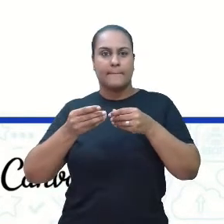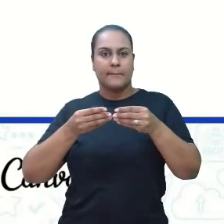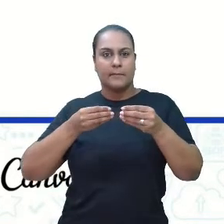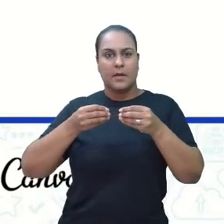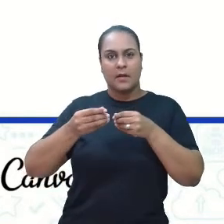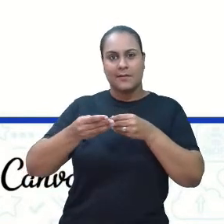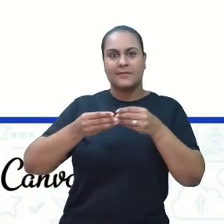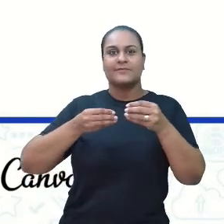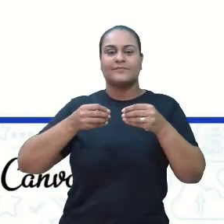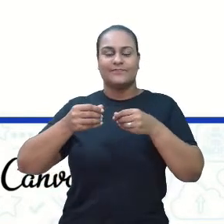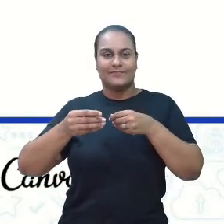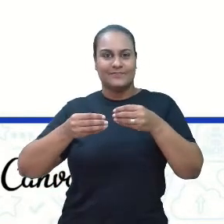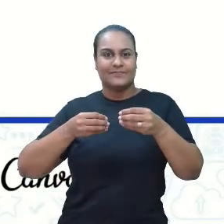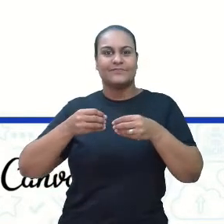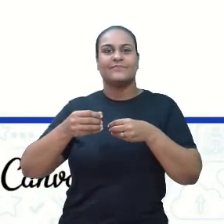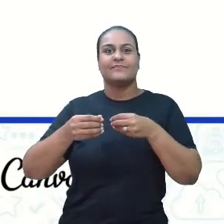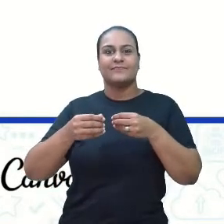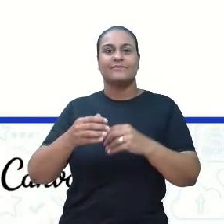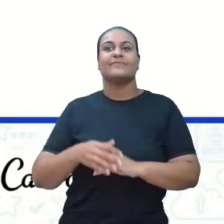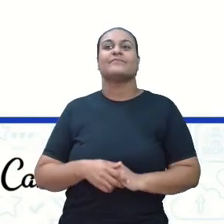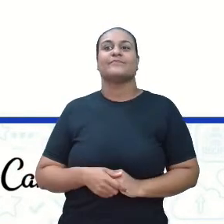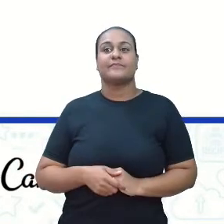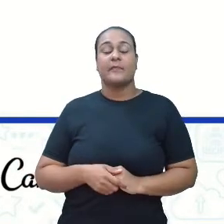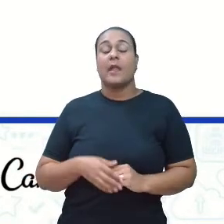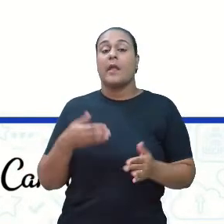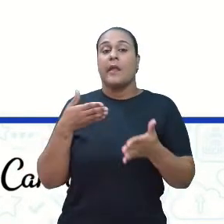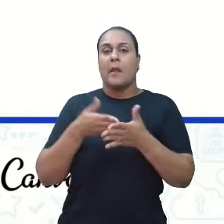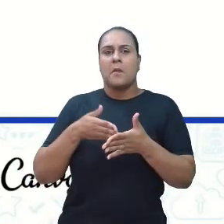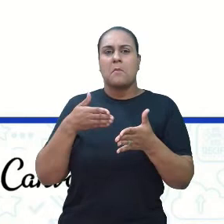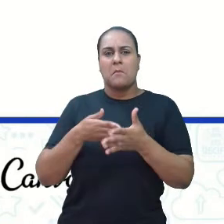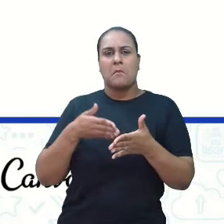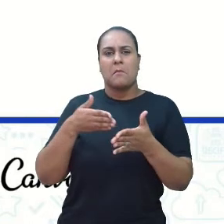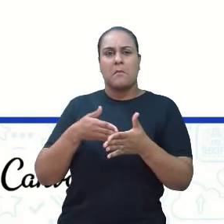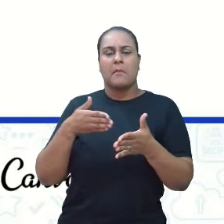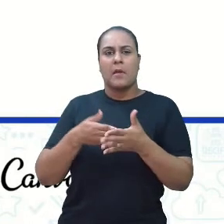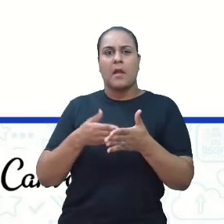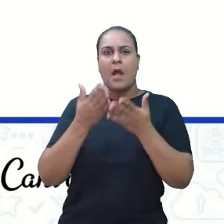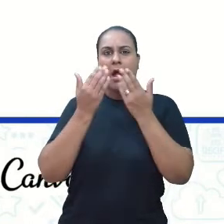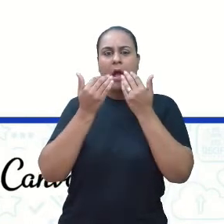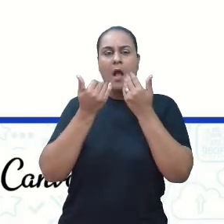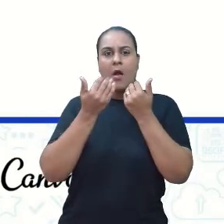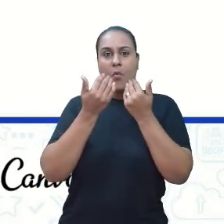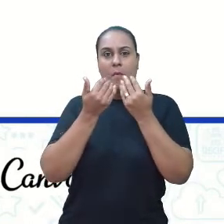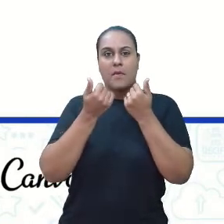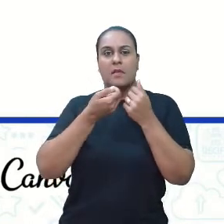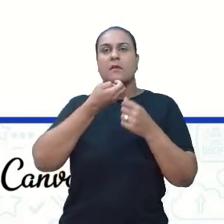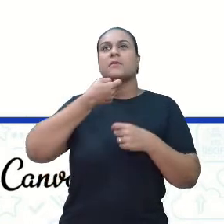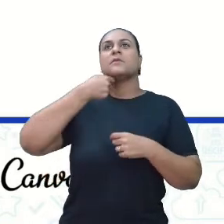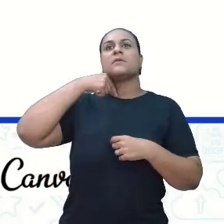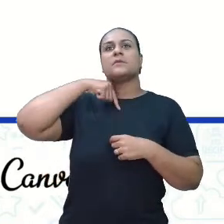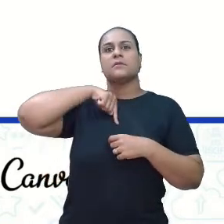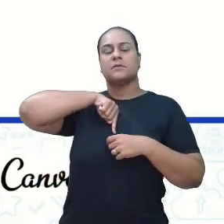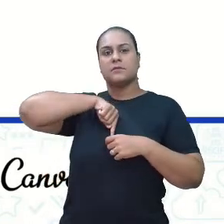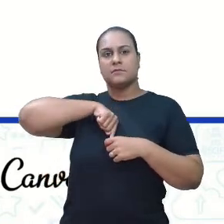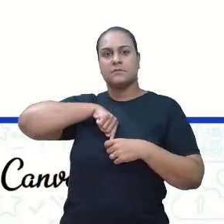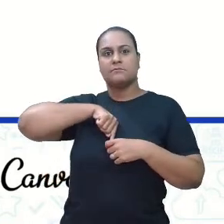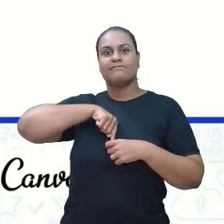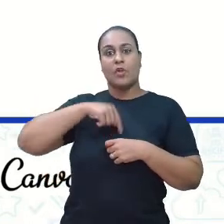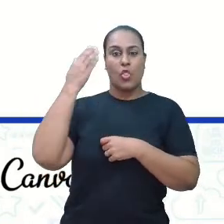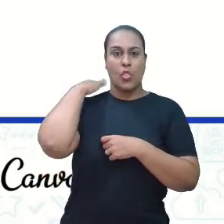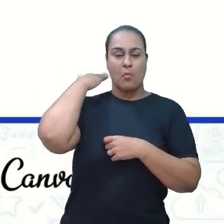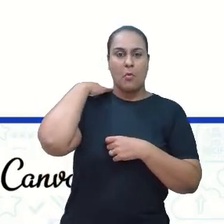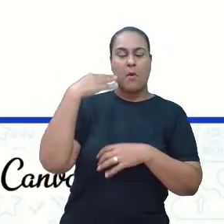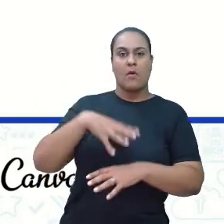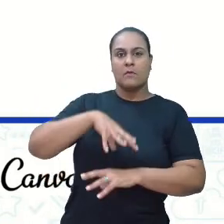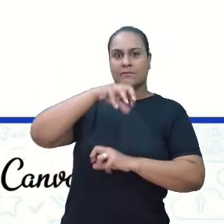cartilagem, e a epiglote que impede a entrada do alimento nas vias respiratórias. Ela faz um controle. Às